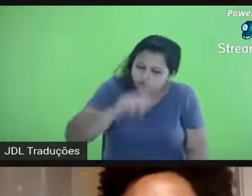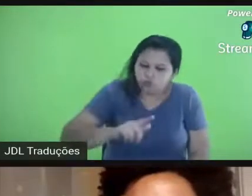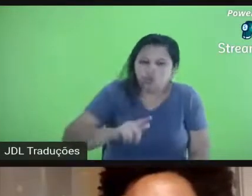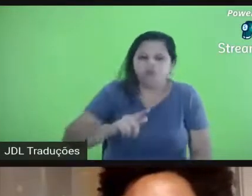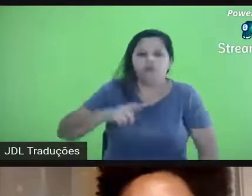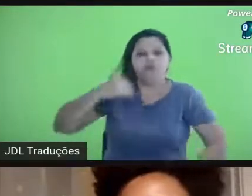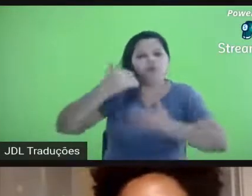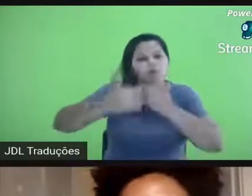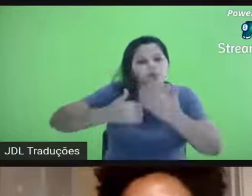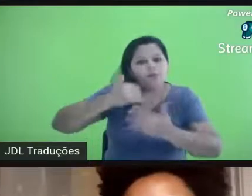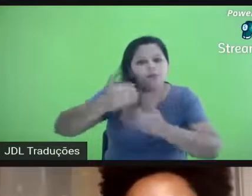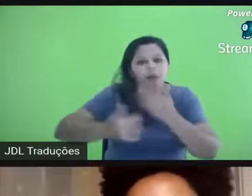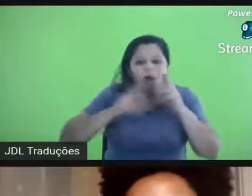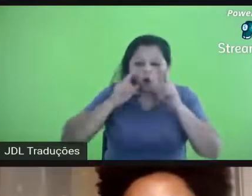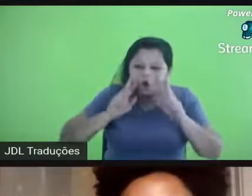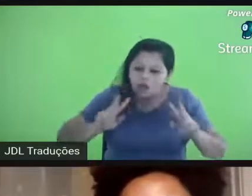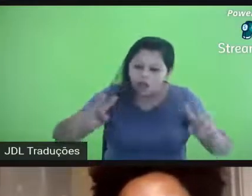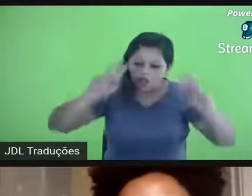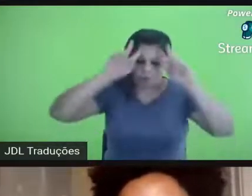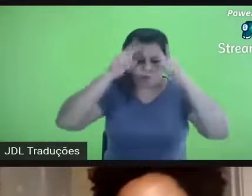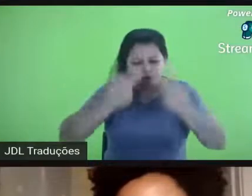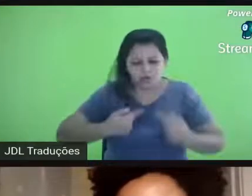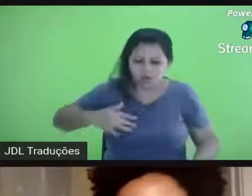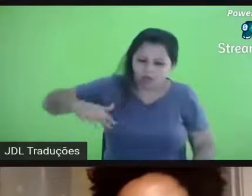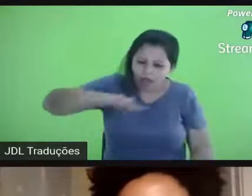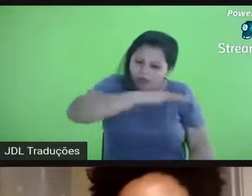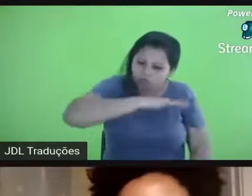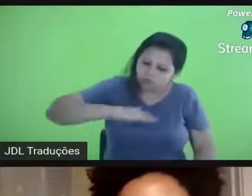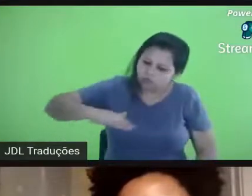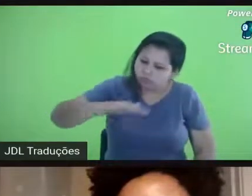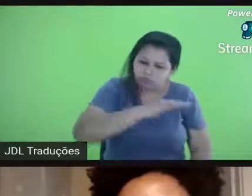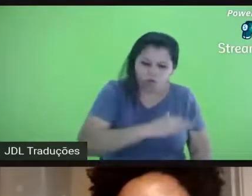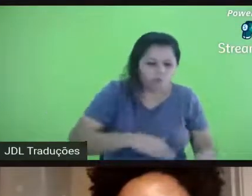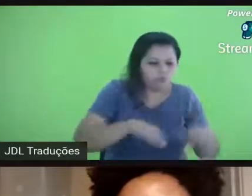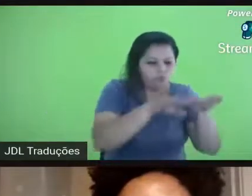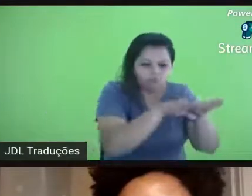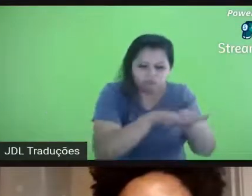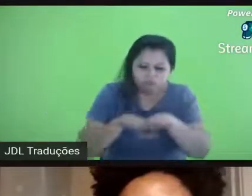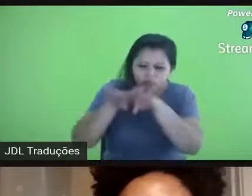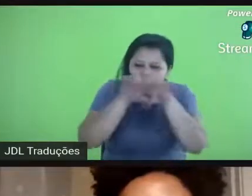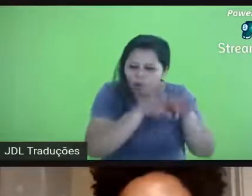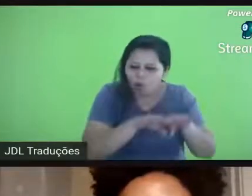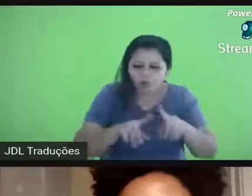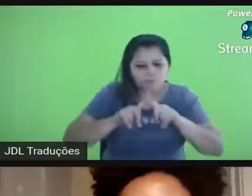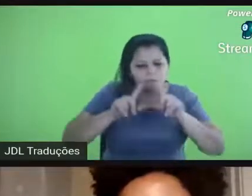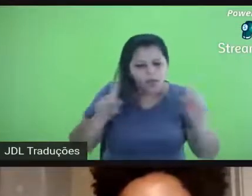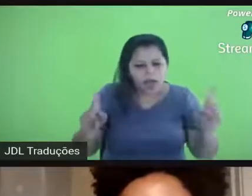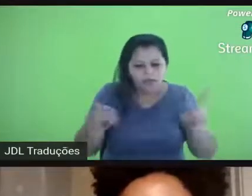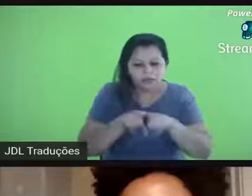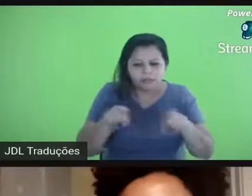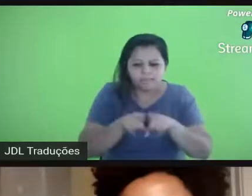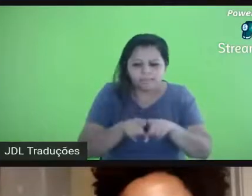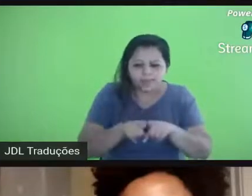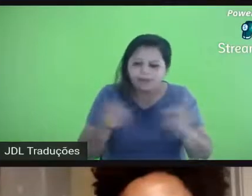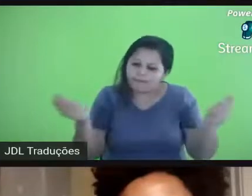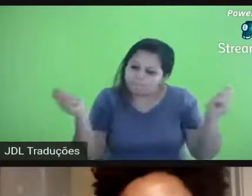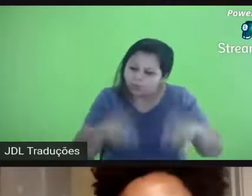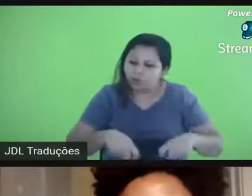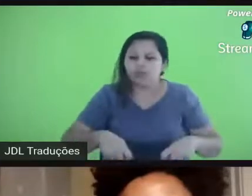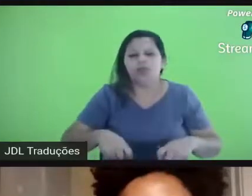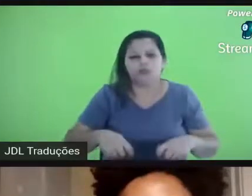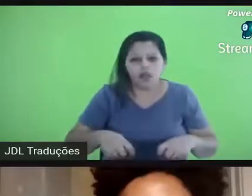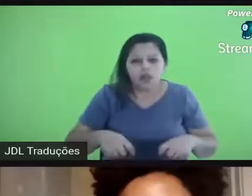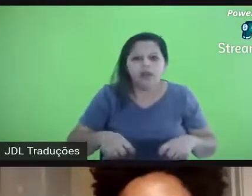pessoas negras também, mas como a potencialidade que a gente pode exercer no mundo, né?